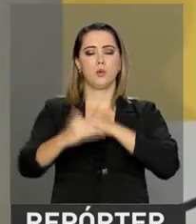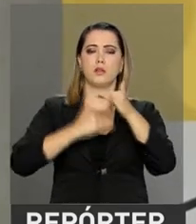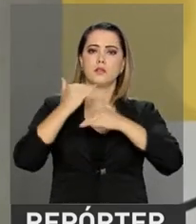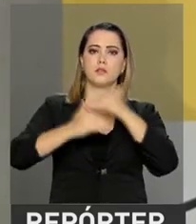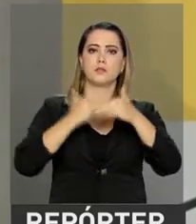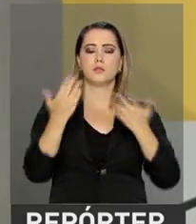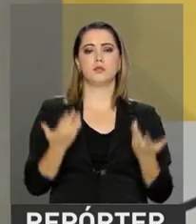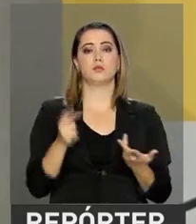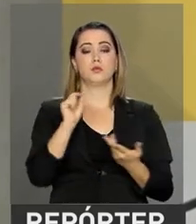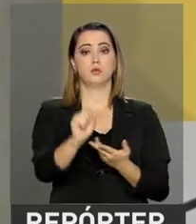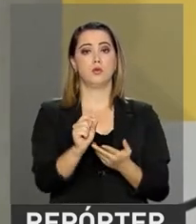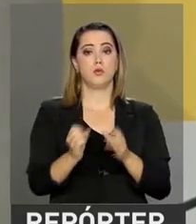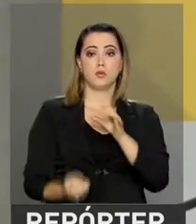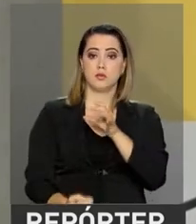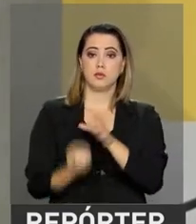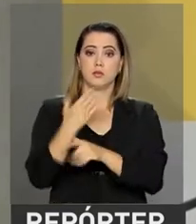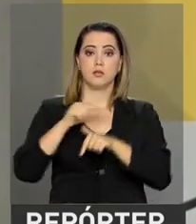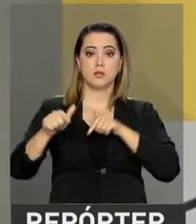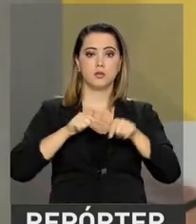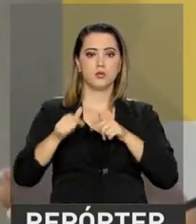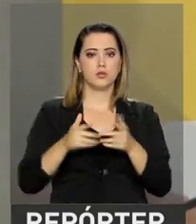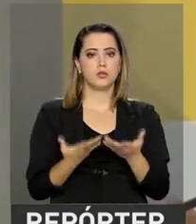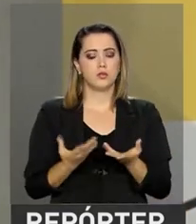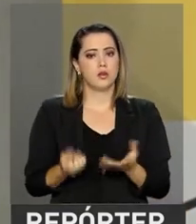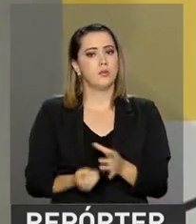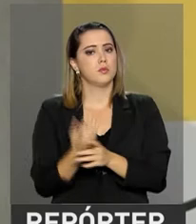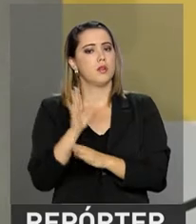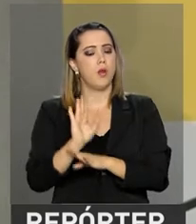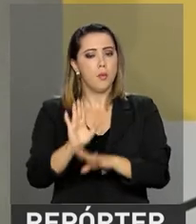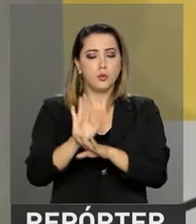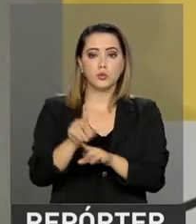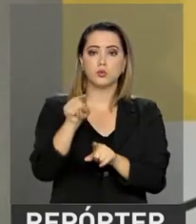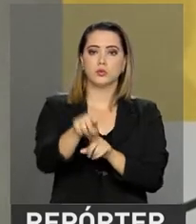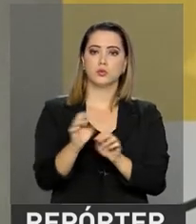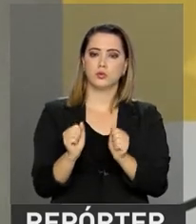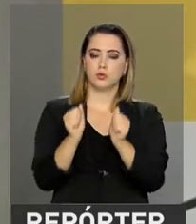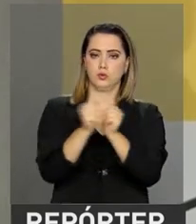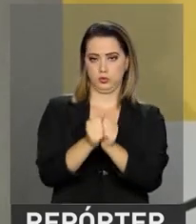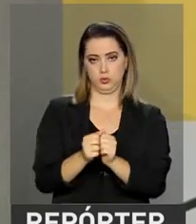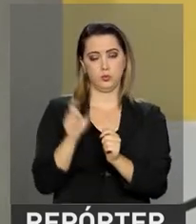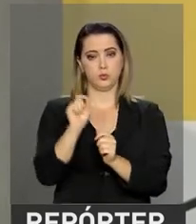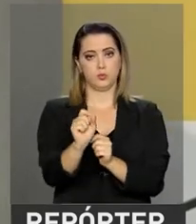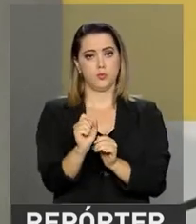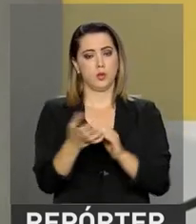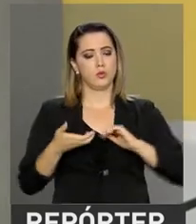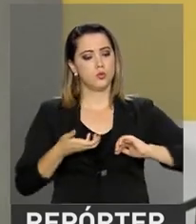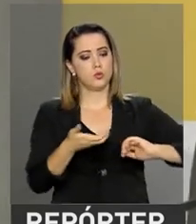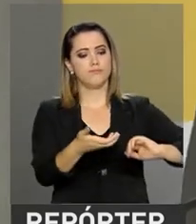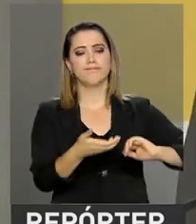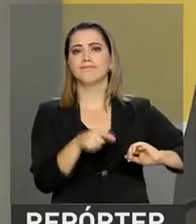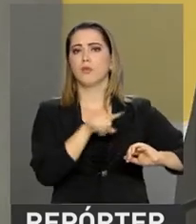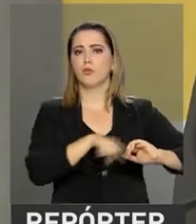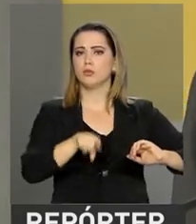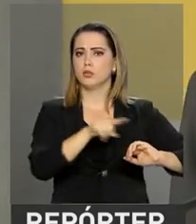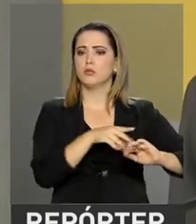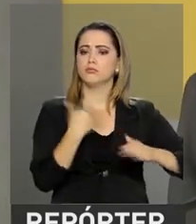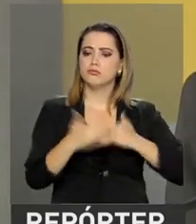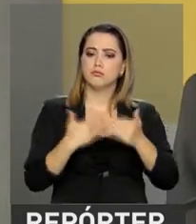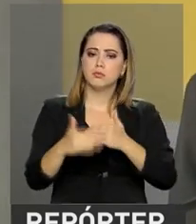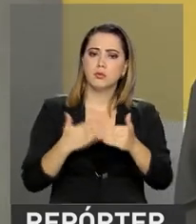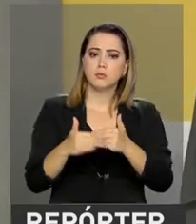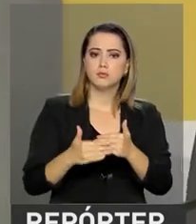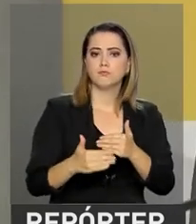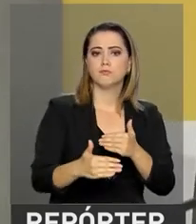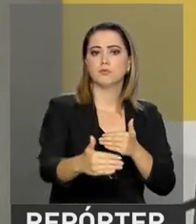e os empregos sempre com o apoio indispensável do congresso nacional nós seguiremos por dia indo